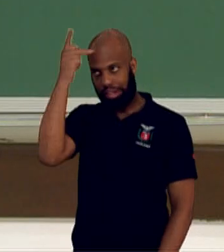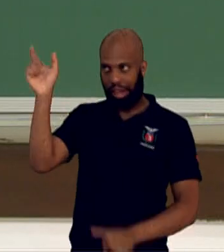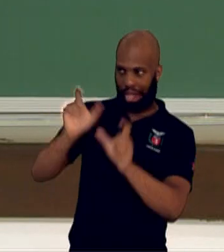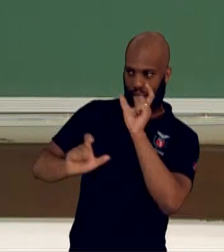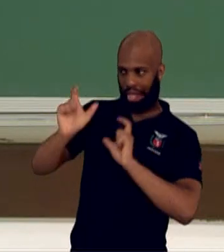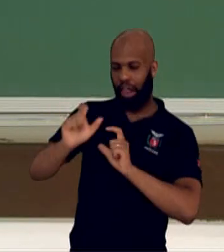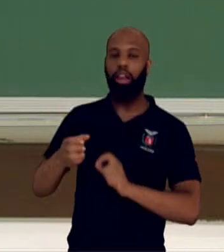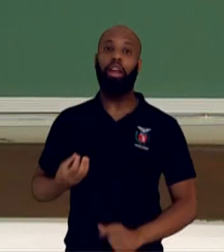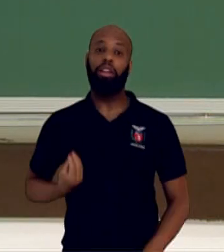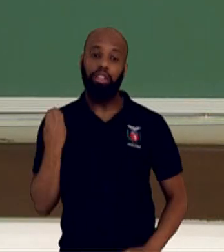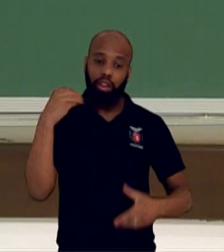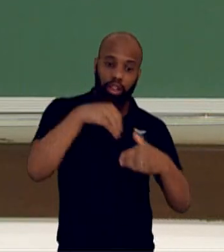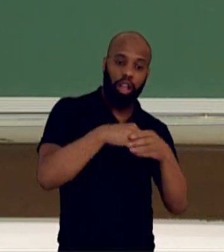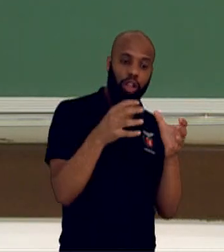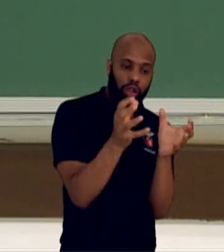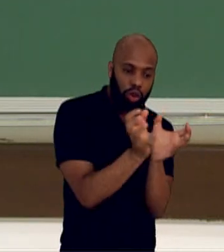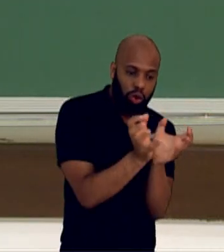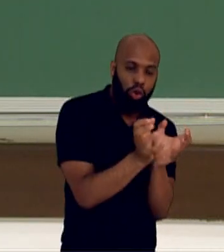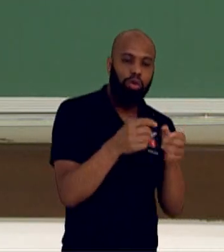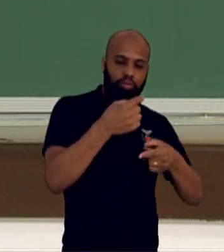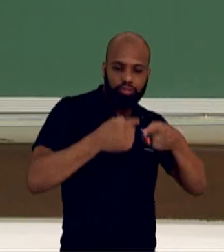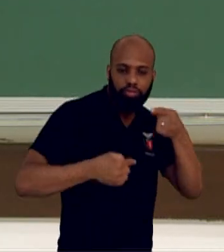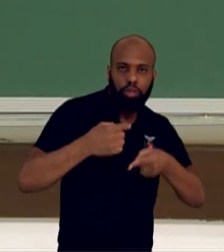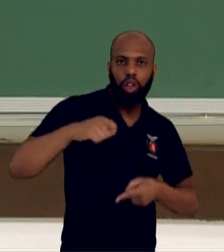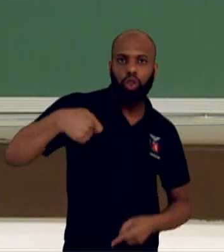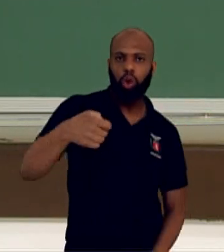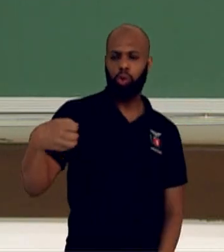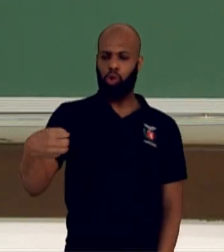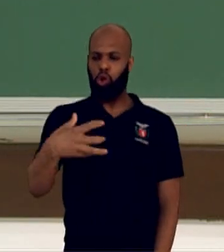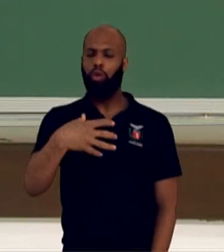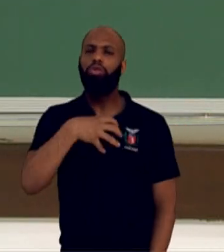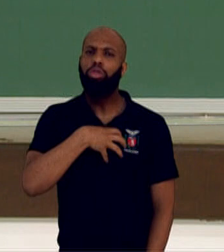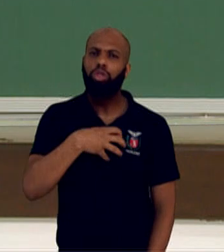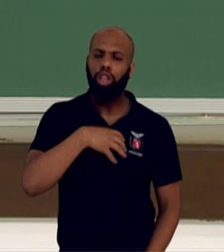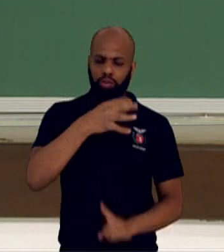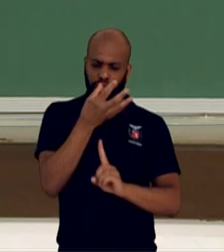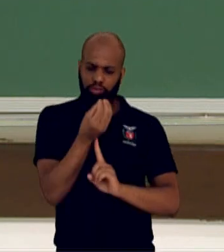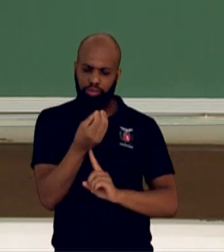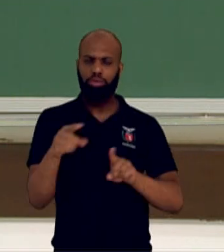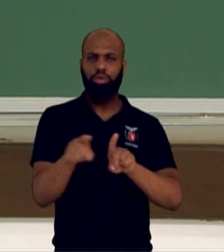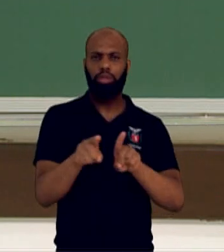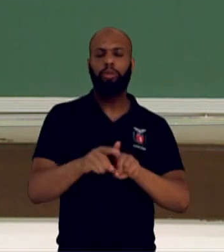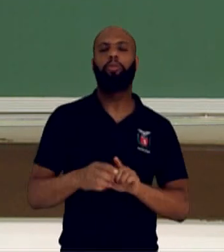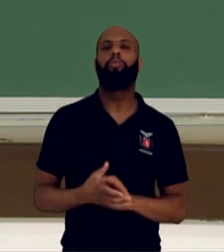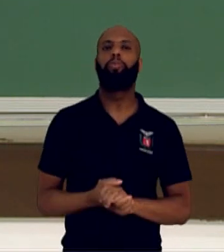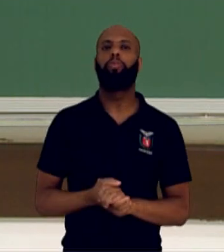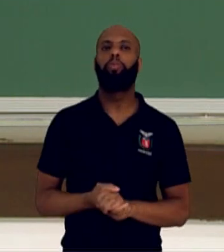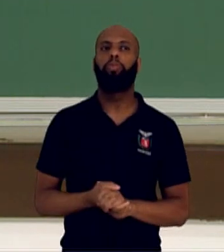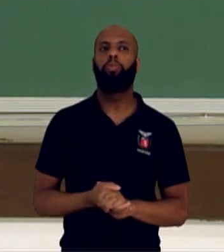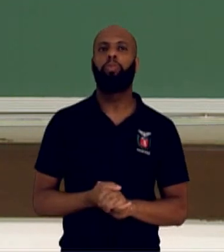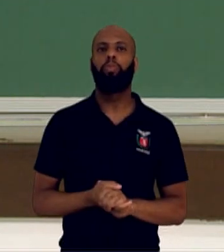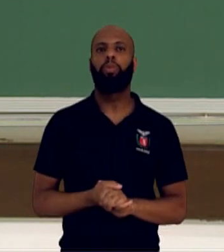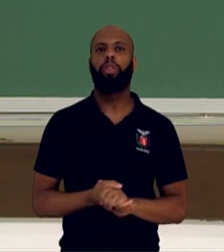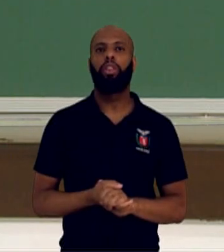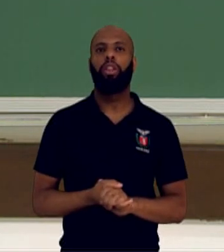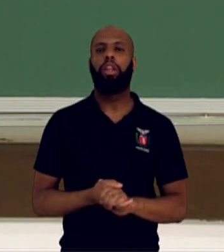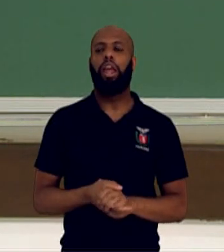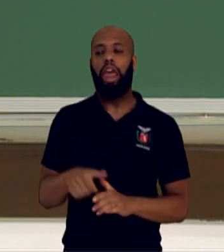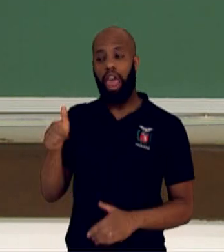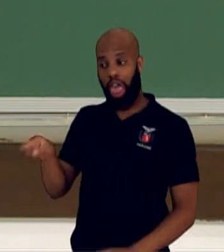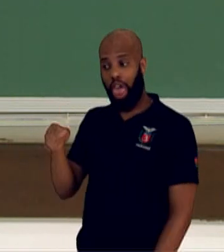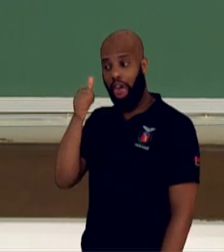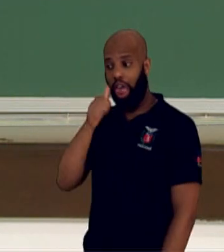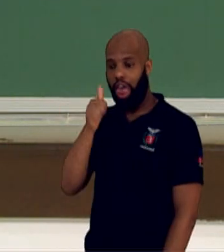no grupo de artistas que discutia sobre essas novas tendências, sobre a arte e tudo mais, foi super